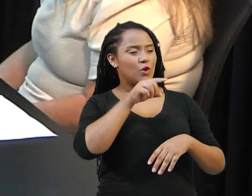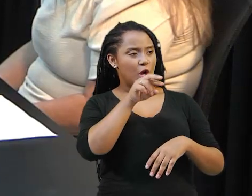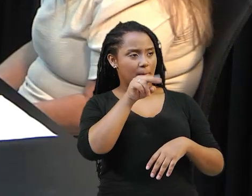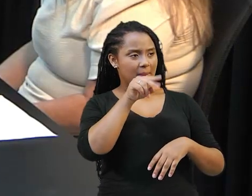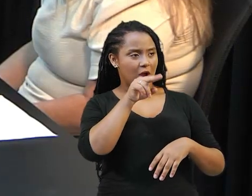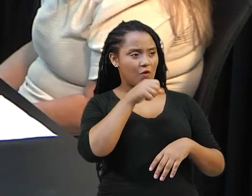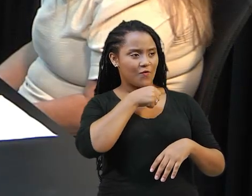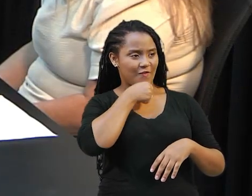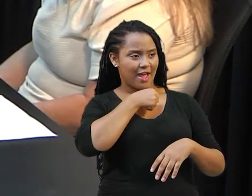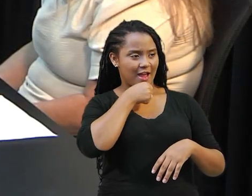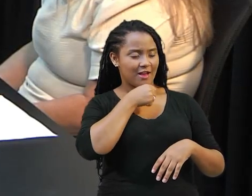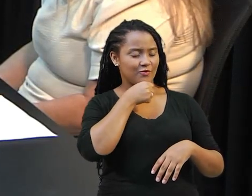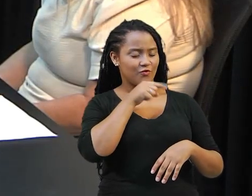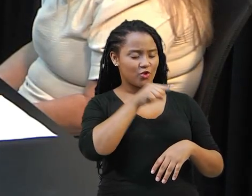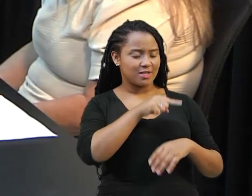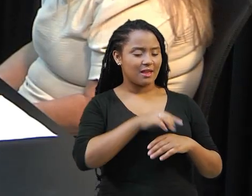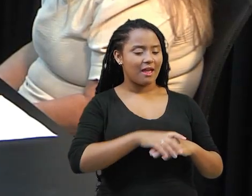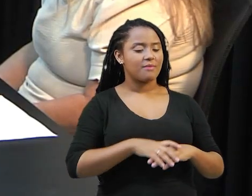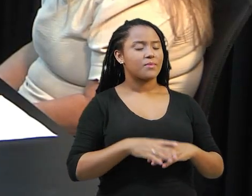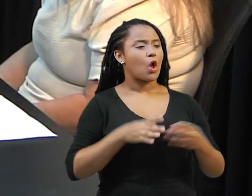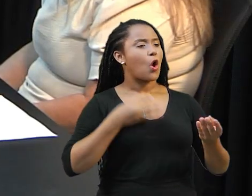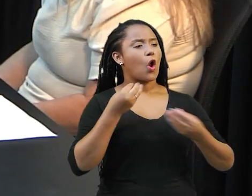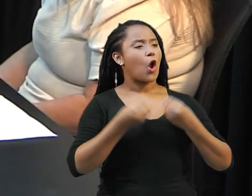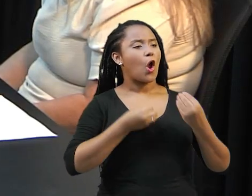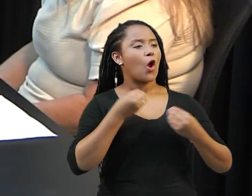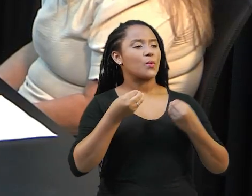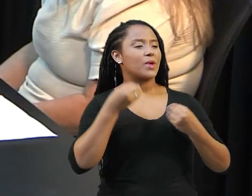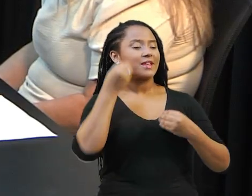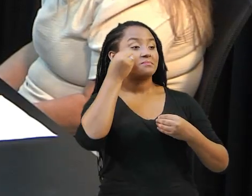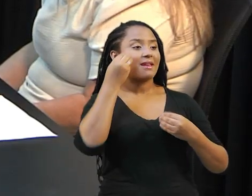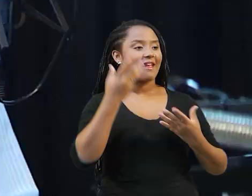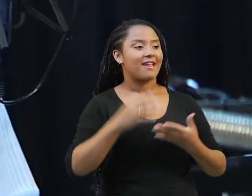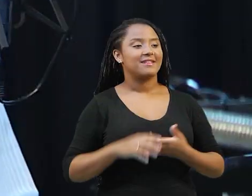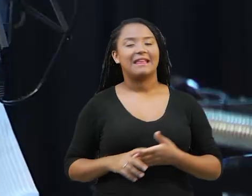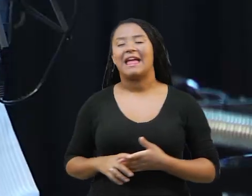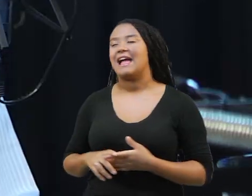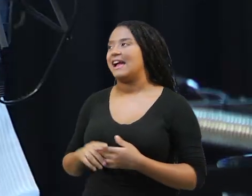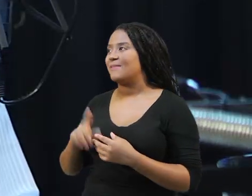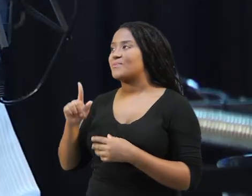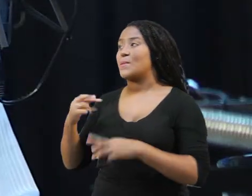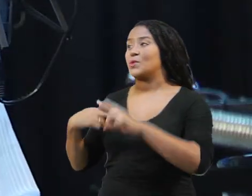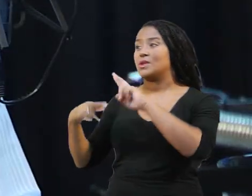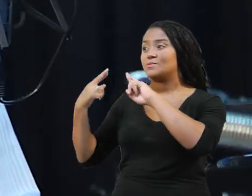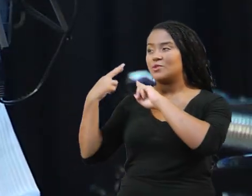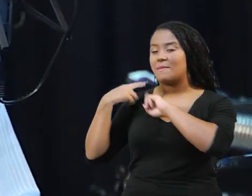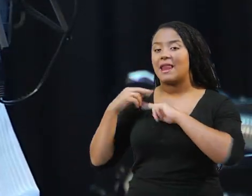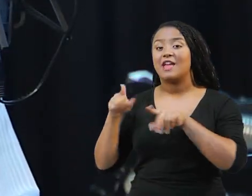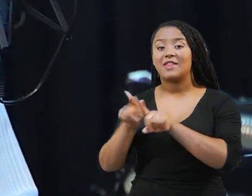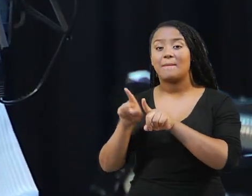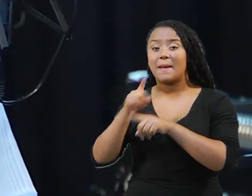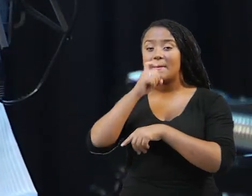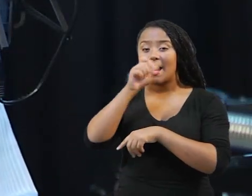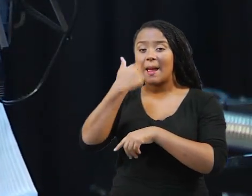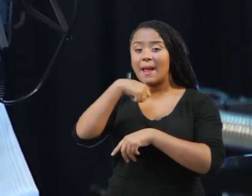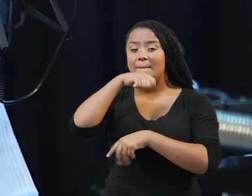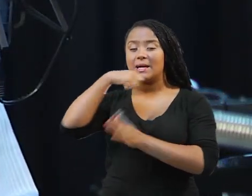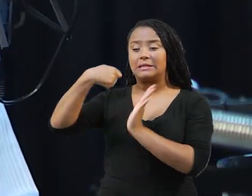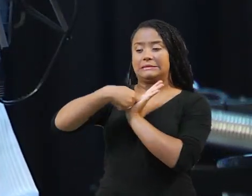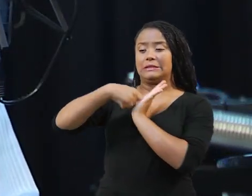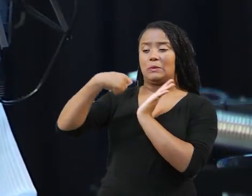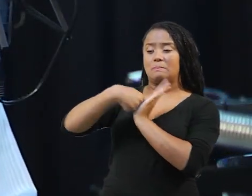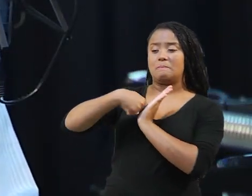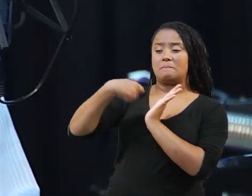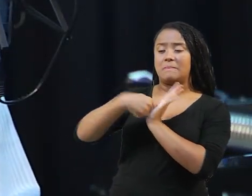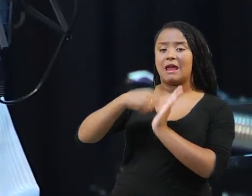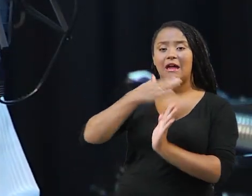cobrava dos irmãos, né? Mas é muita responsabilidade, porque aí você tem que servir de exemplo, né? Ainda mais numa época